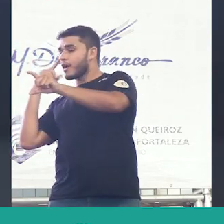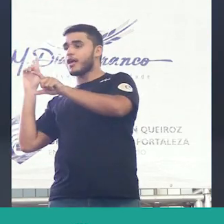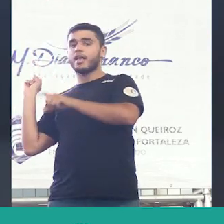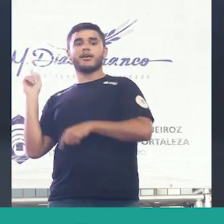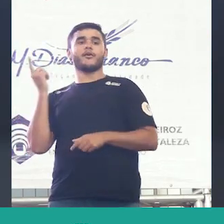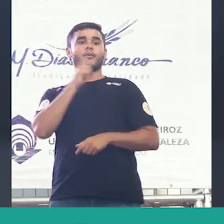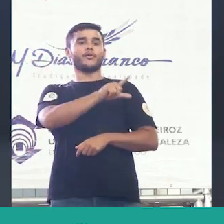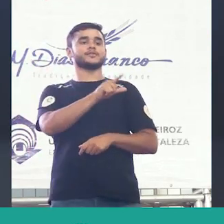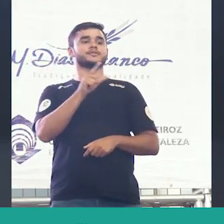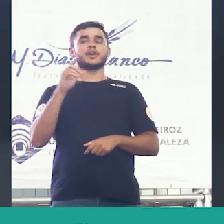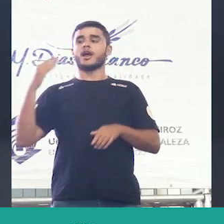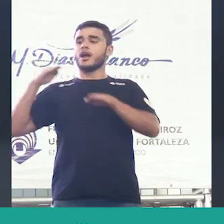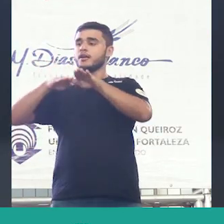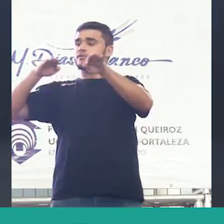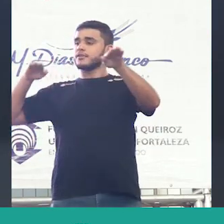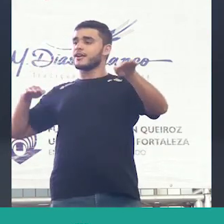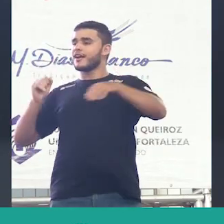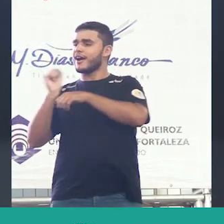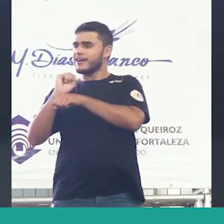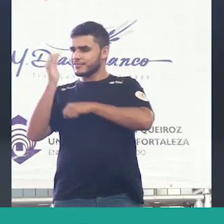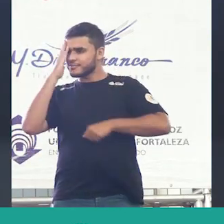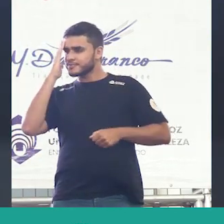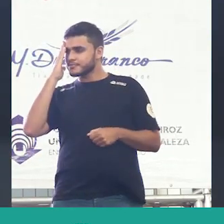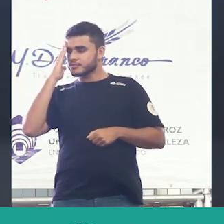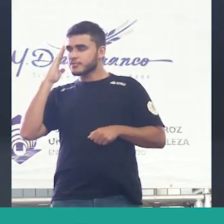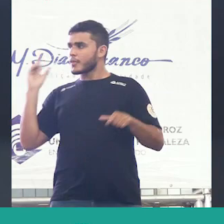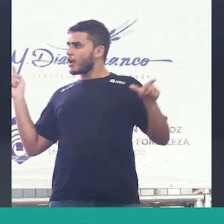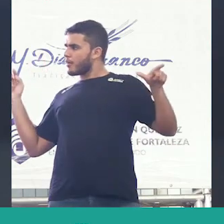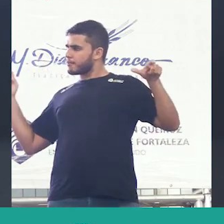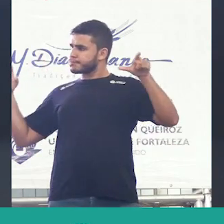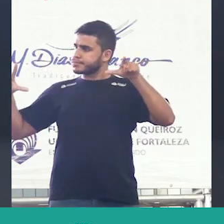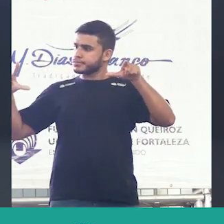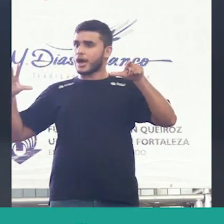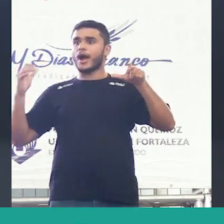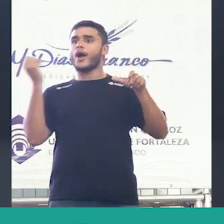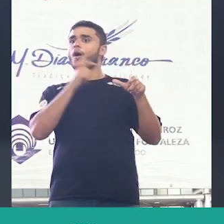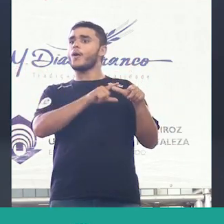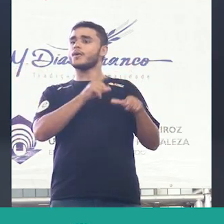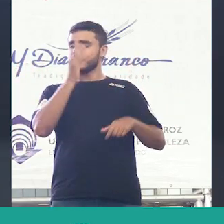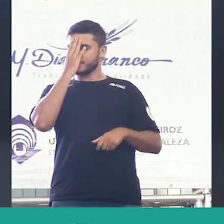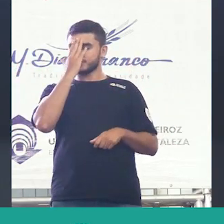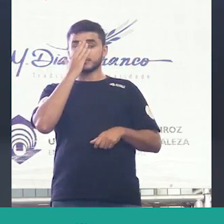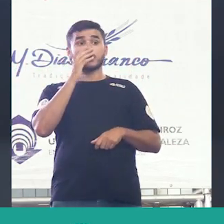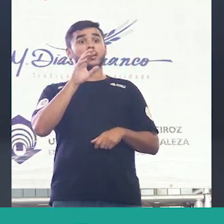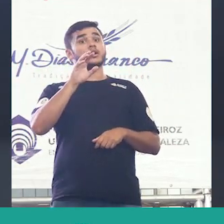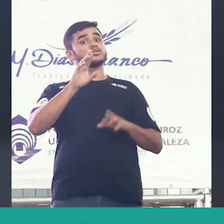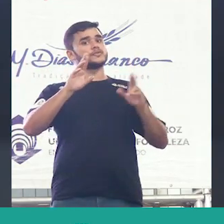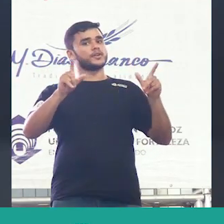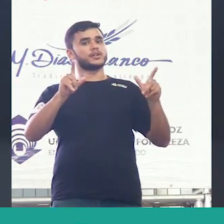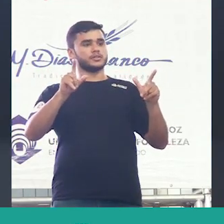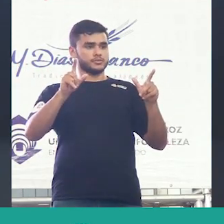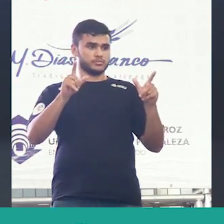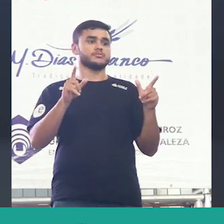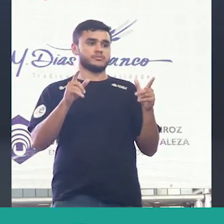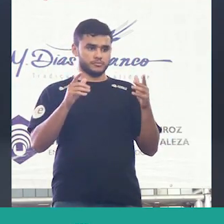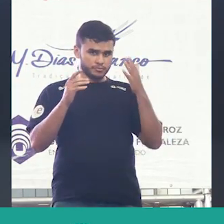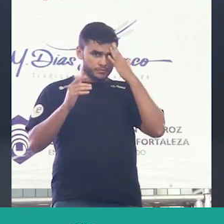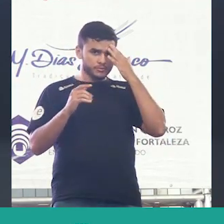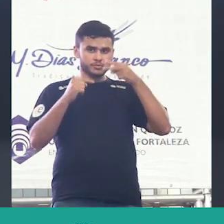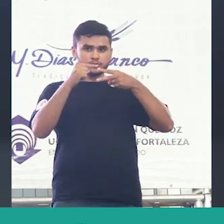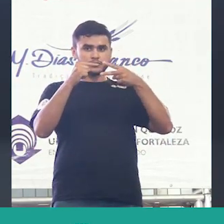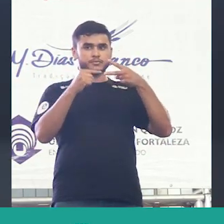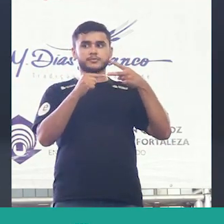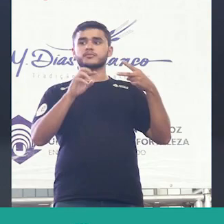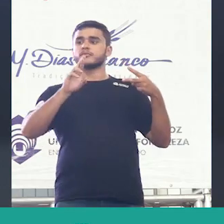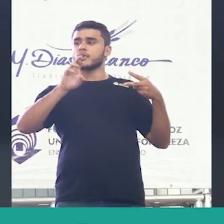regular, você vê o objeto que incide. Reflexão difusa, você vê o objeto refletor.